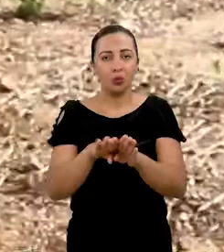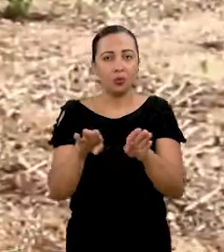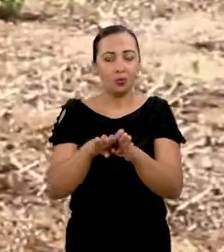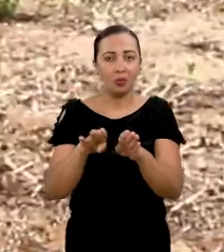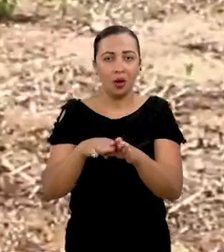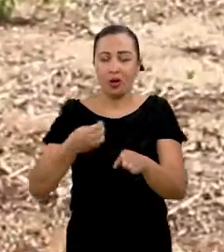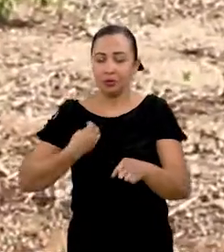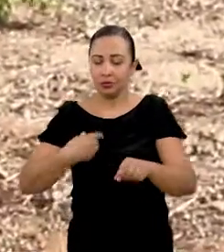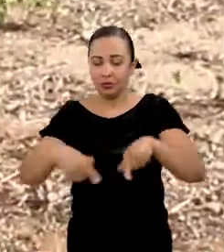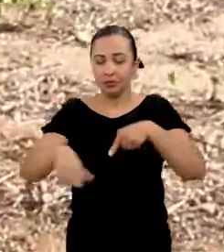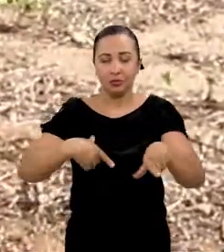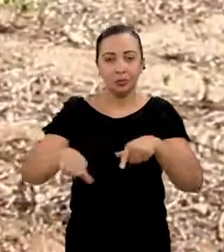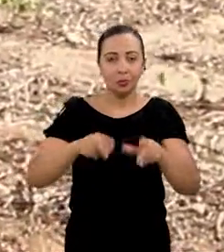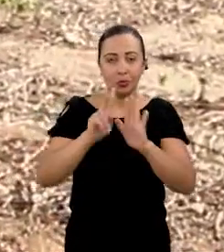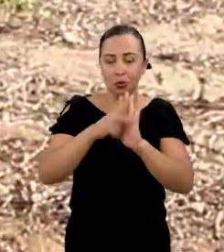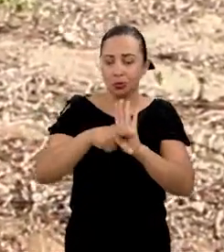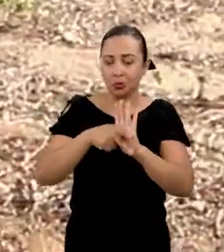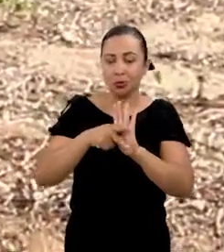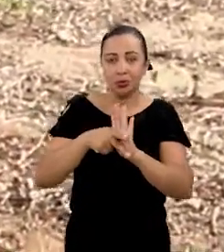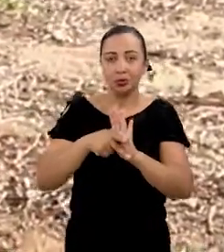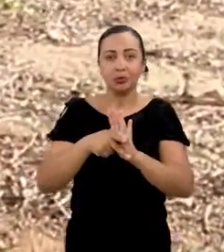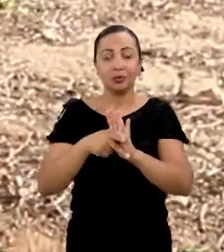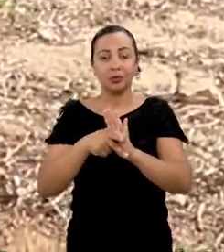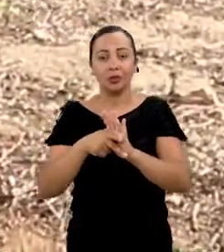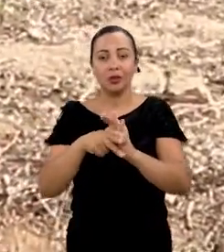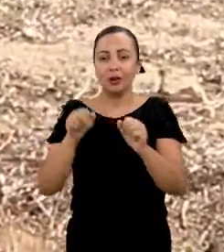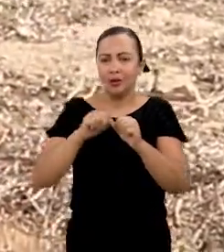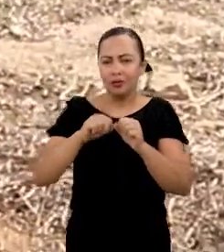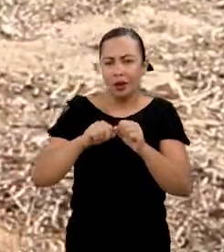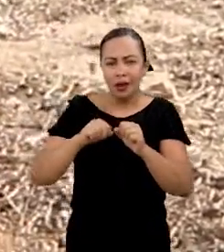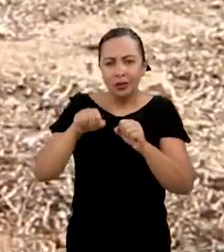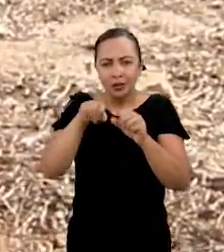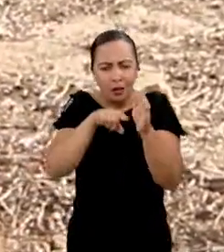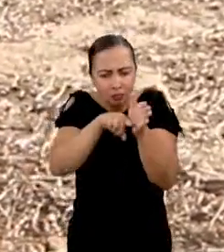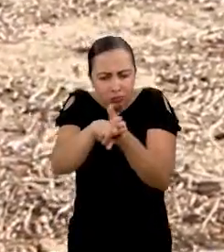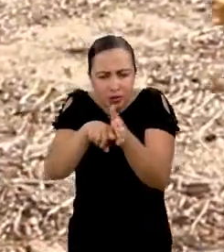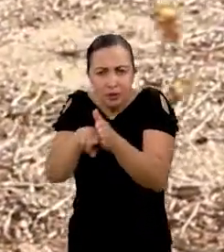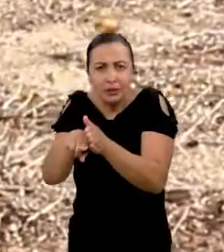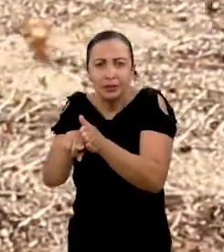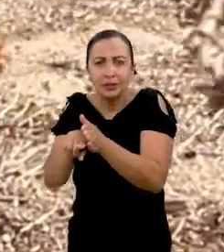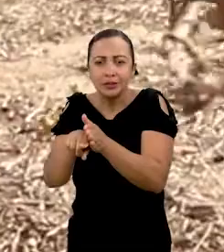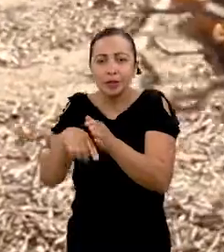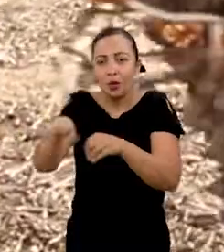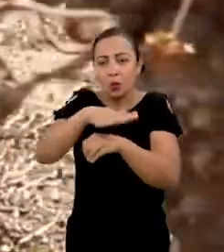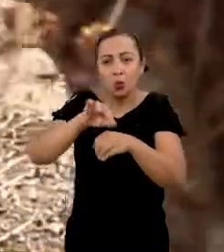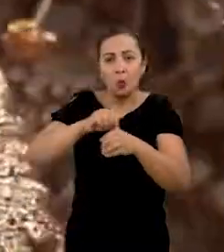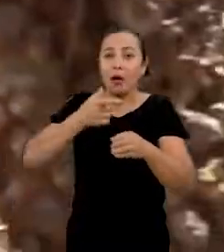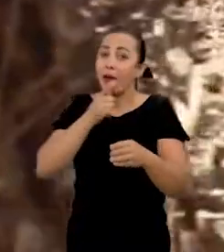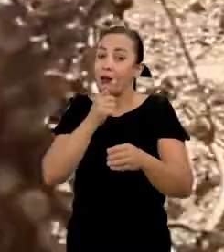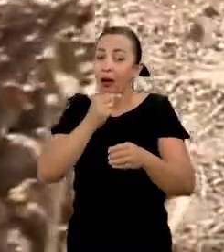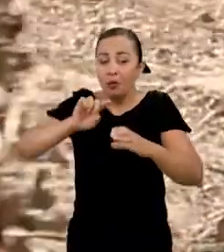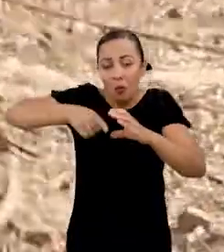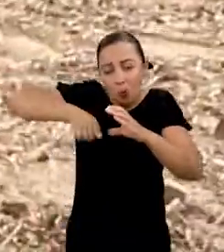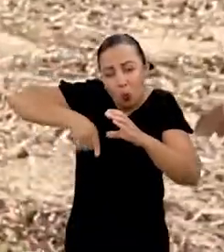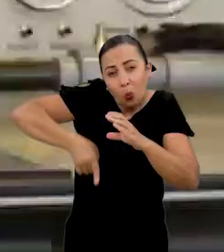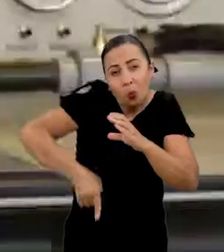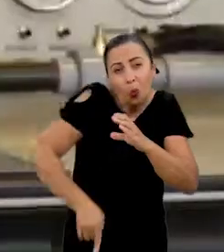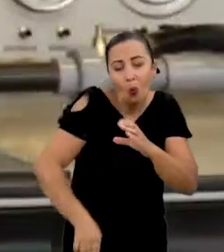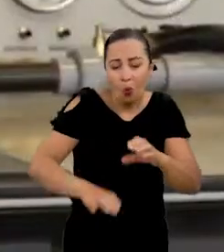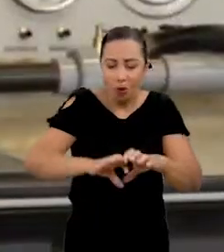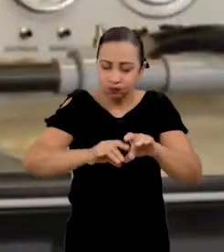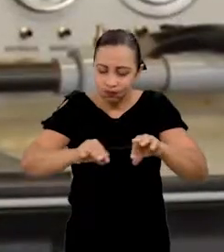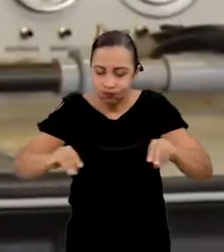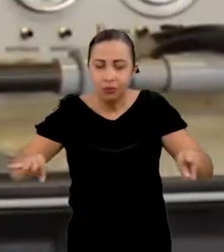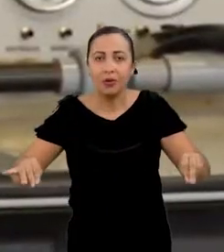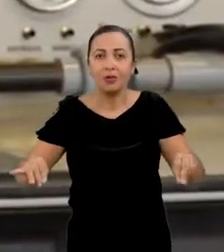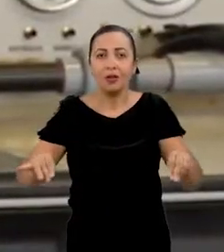A gente também está trabalhando num projeto que faz um zoneamento das águas subterrâneas aqui do município,